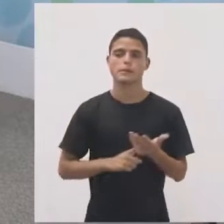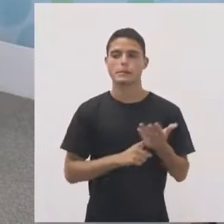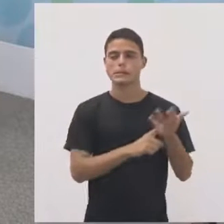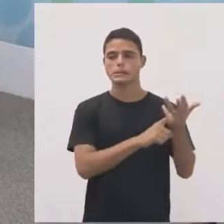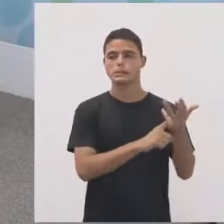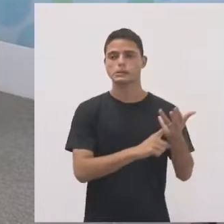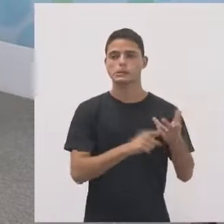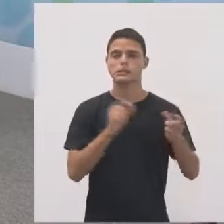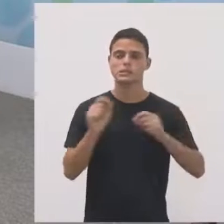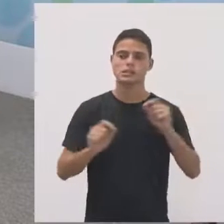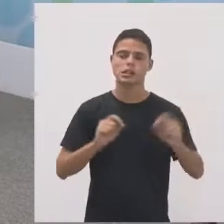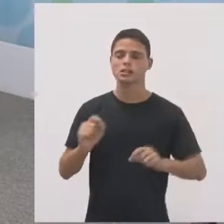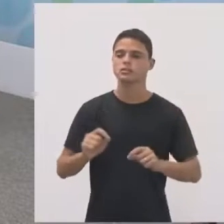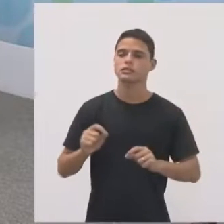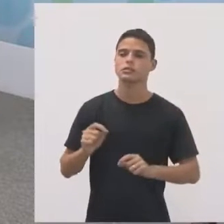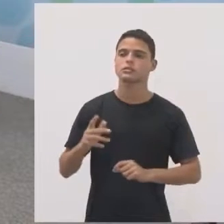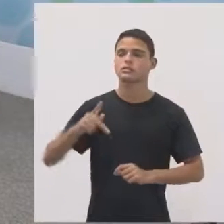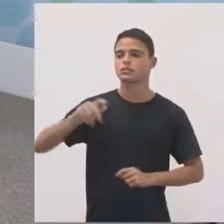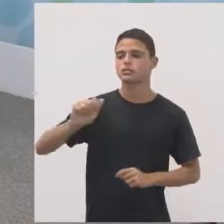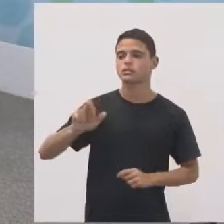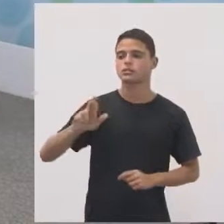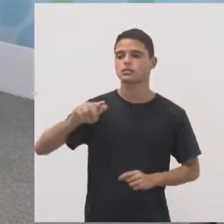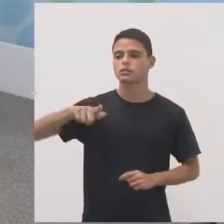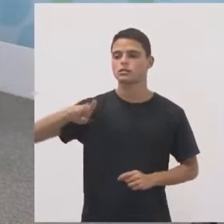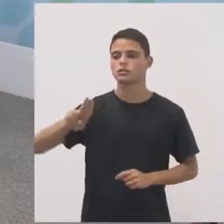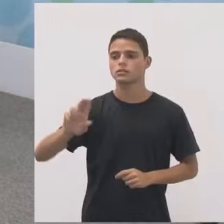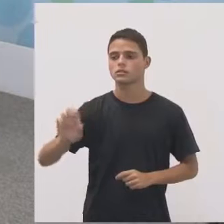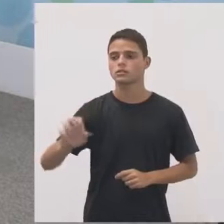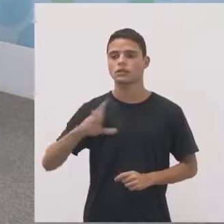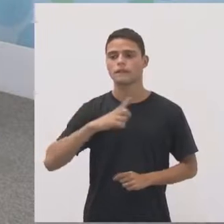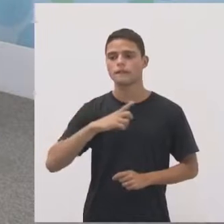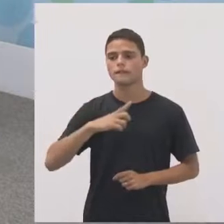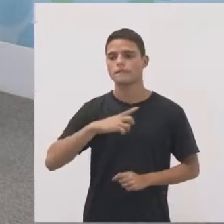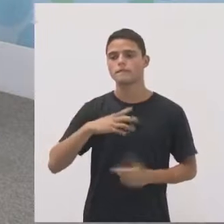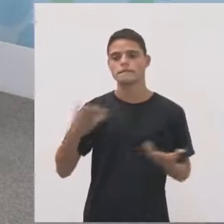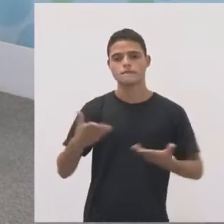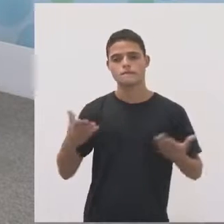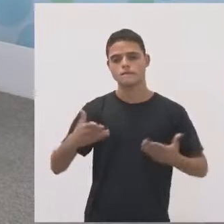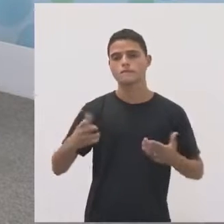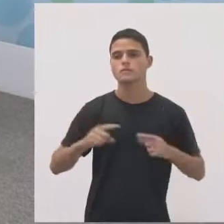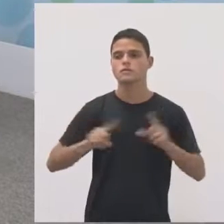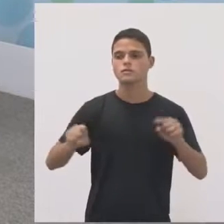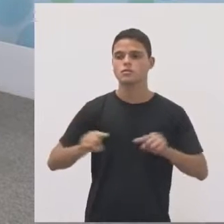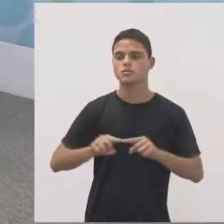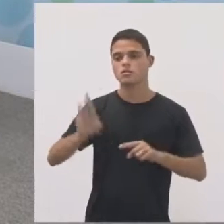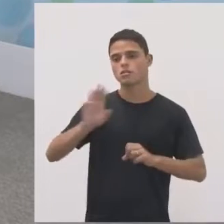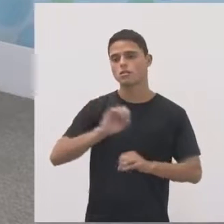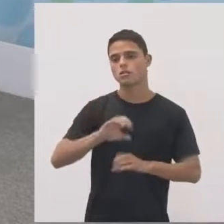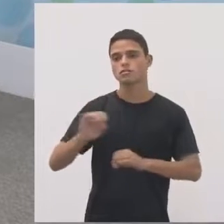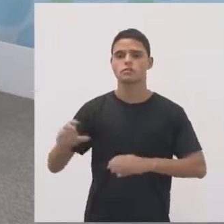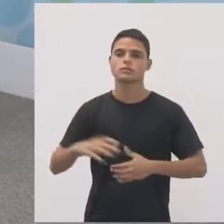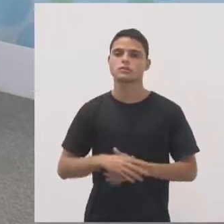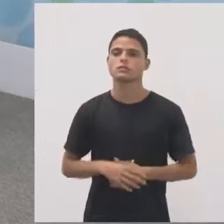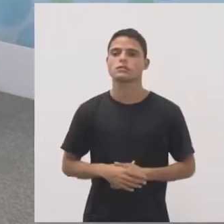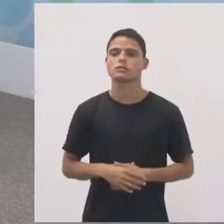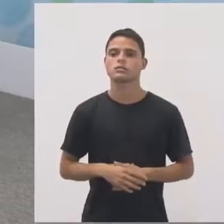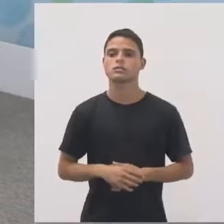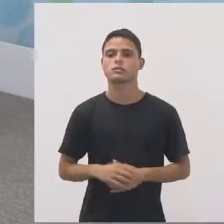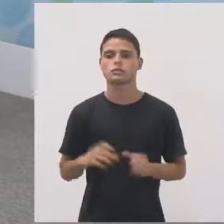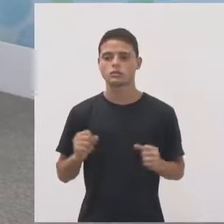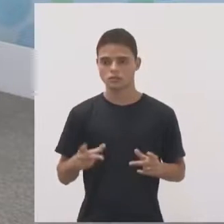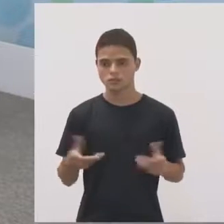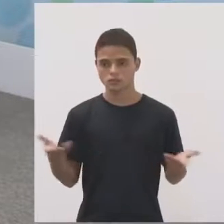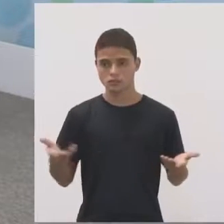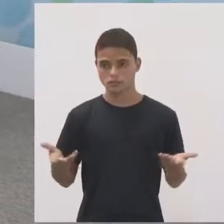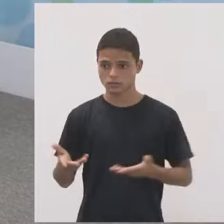parque tecnológico? São os computadores que tem hoje nas secretarias, nas escolas, enfim. Tá bom? Então, esse daqui é